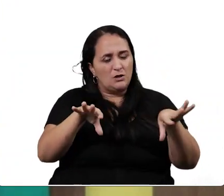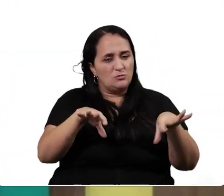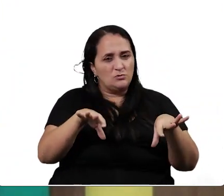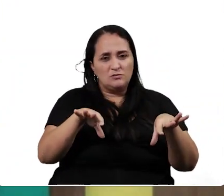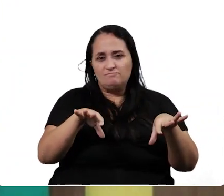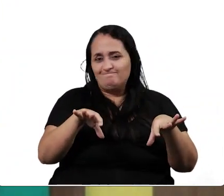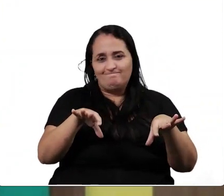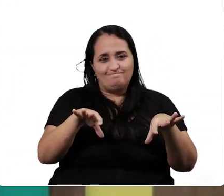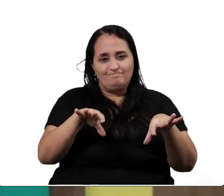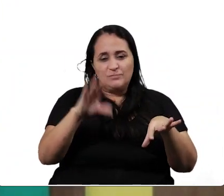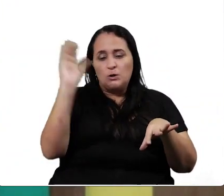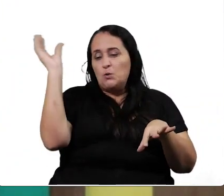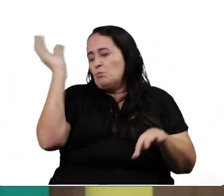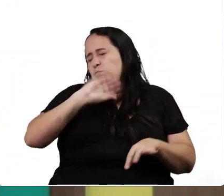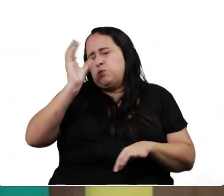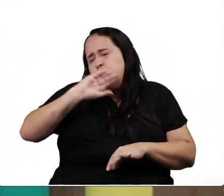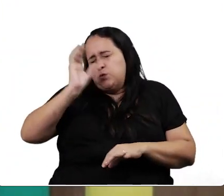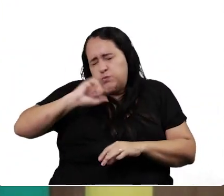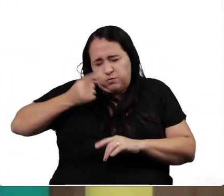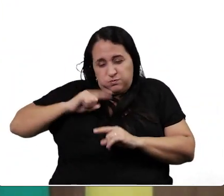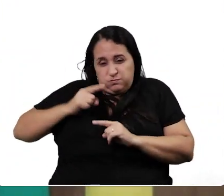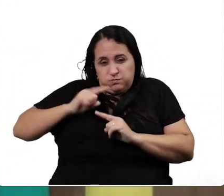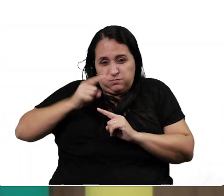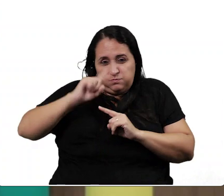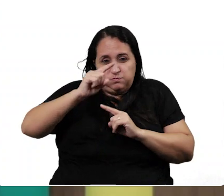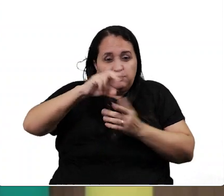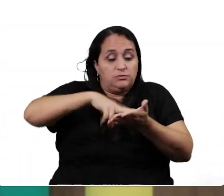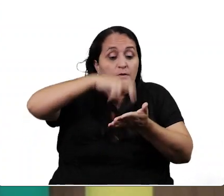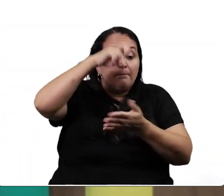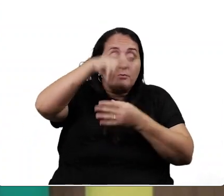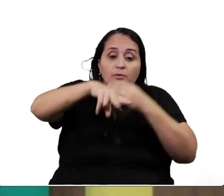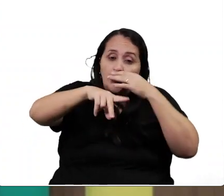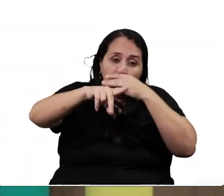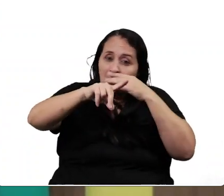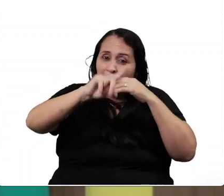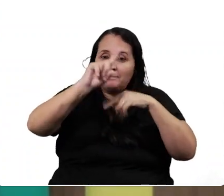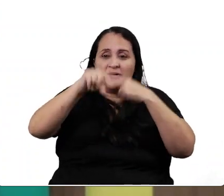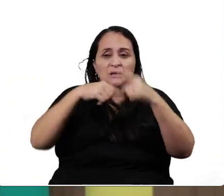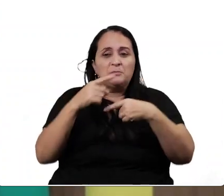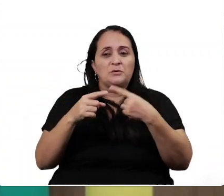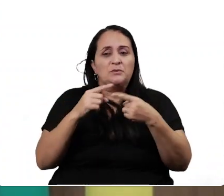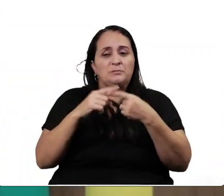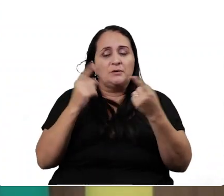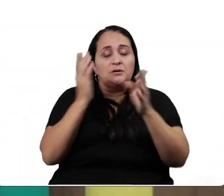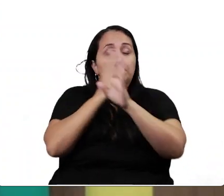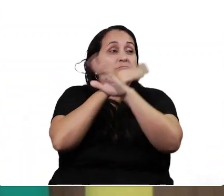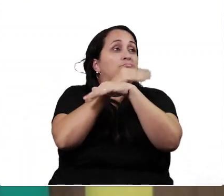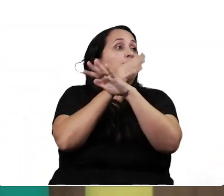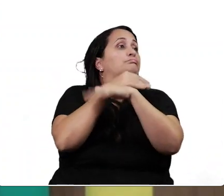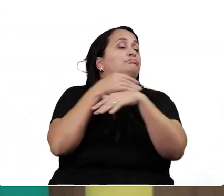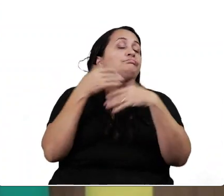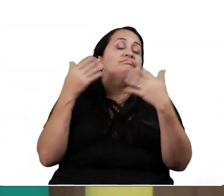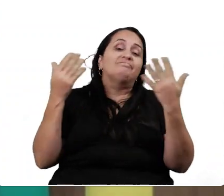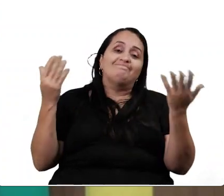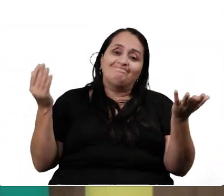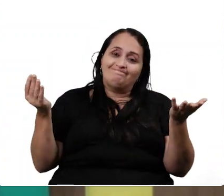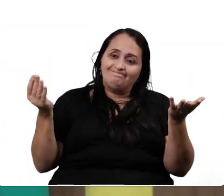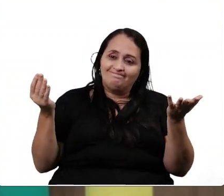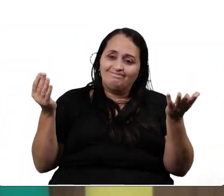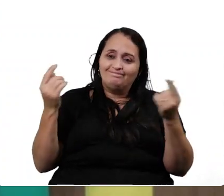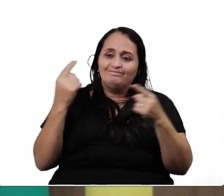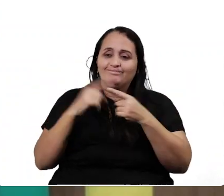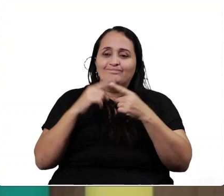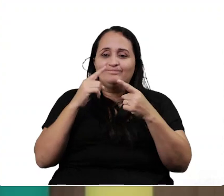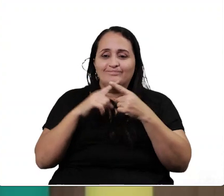correu e ele tinha que pular antes do limite. Ele pulava depois. Então ele desperdiçou.